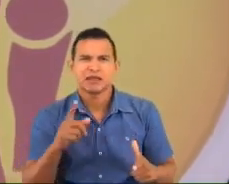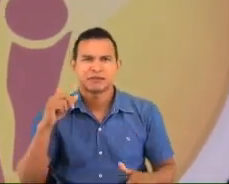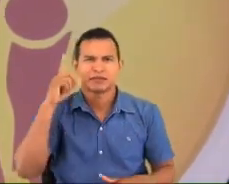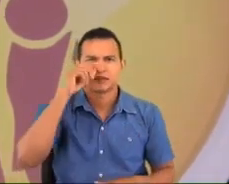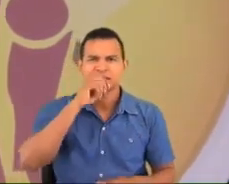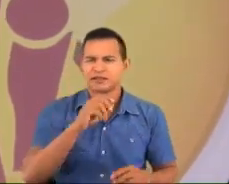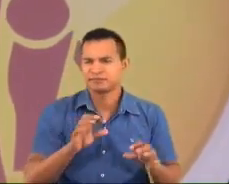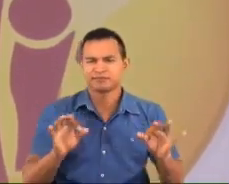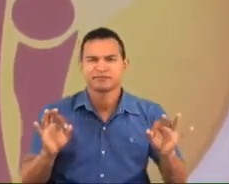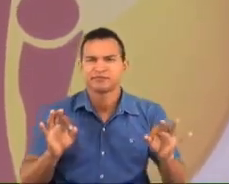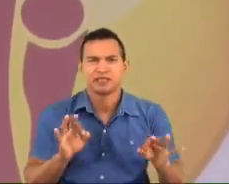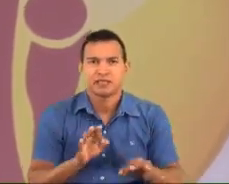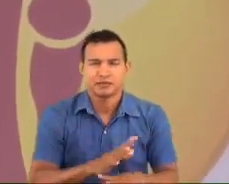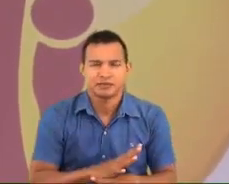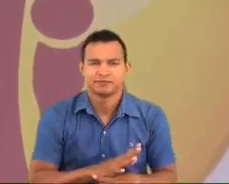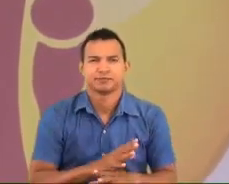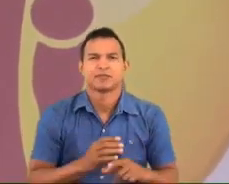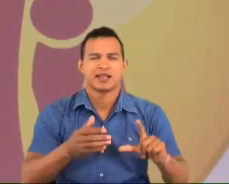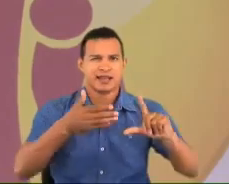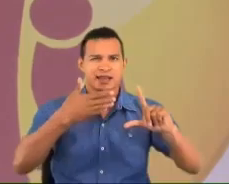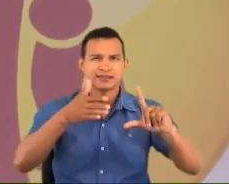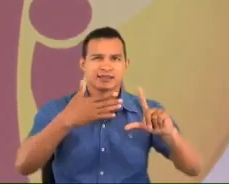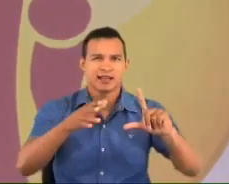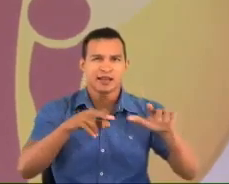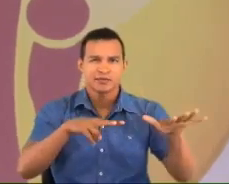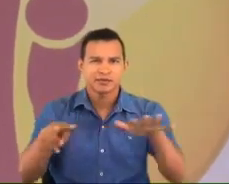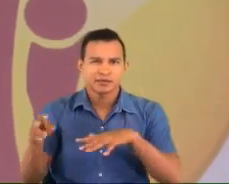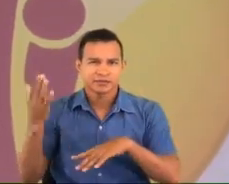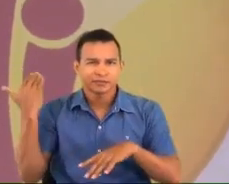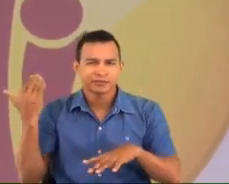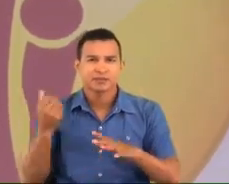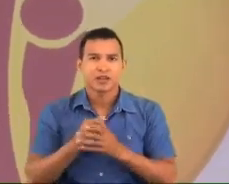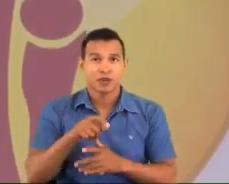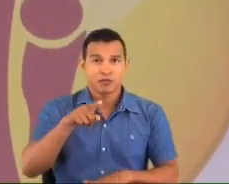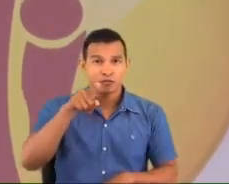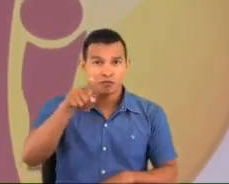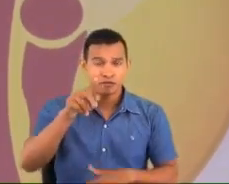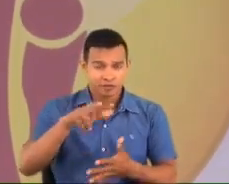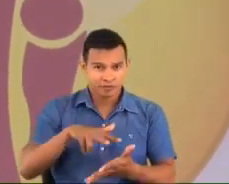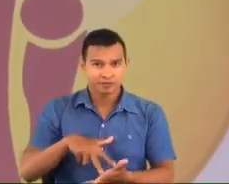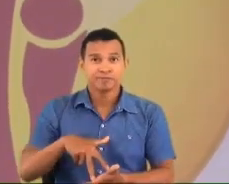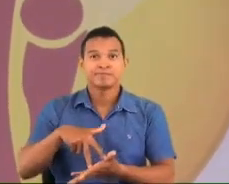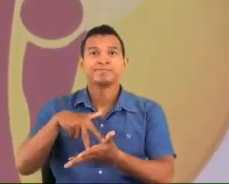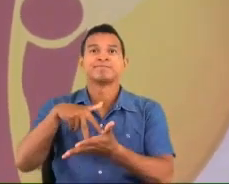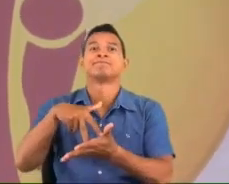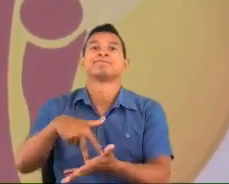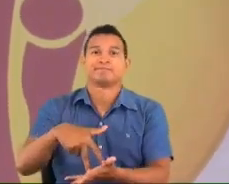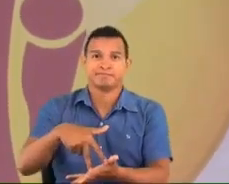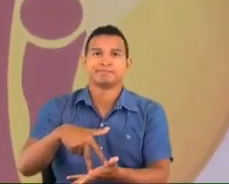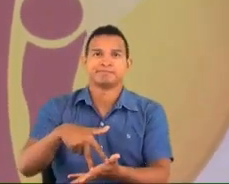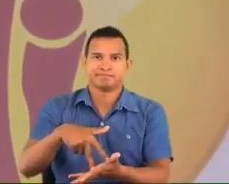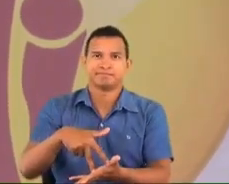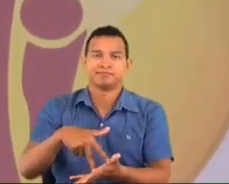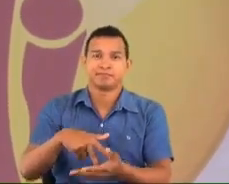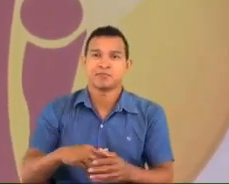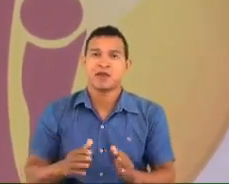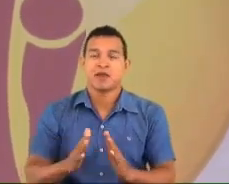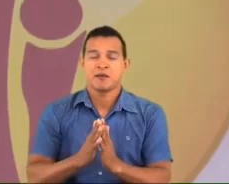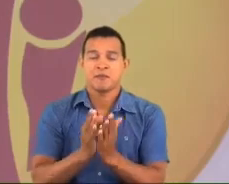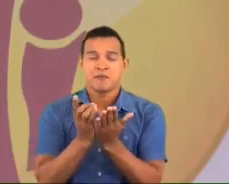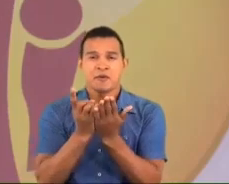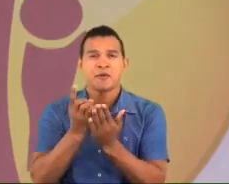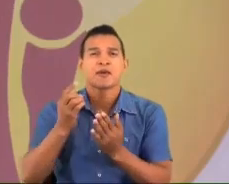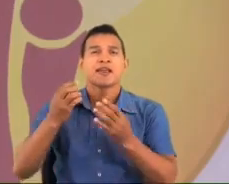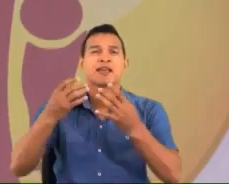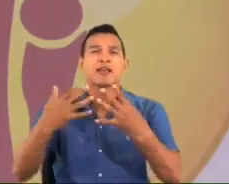isso em uma live da semana passada. Você é um sobrevivente de tudo isso. Porque a Bíblia diz que